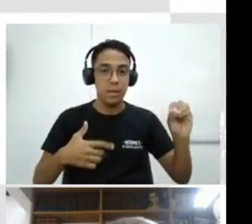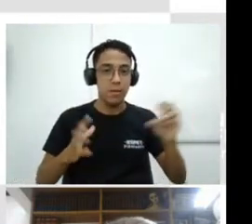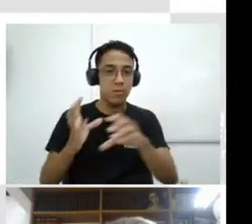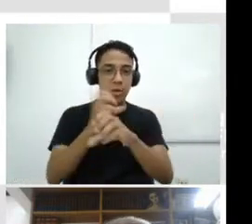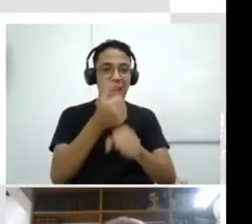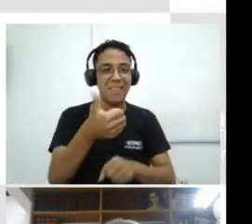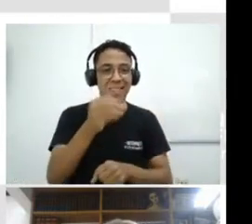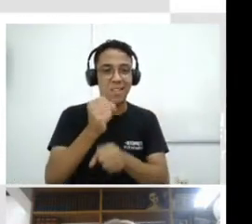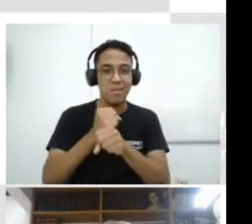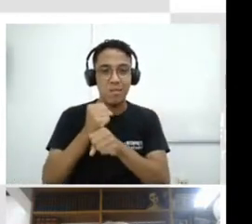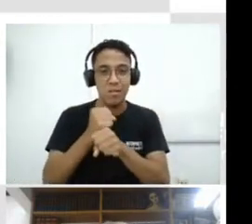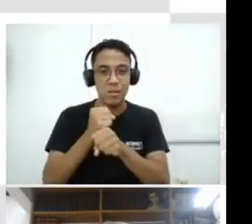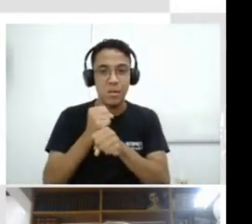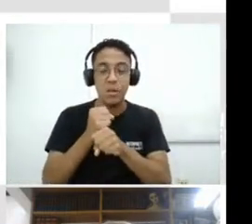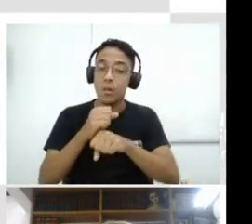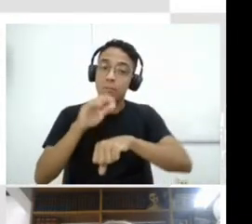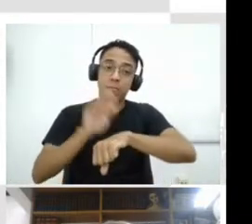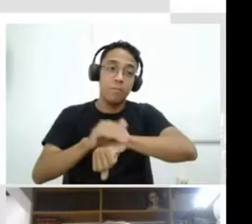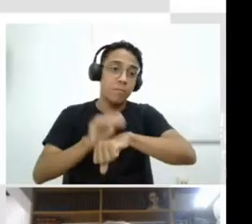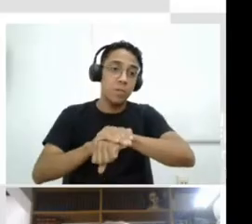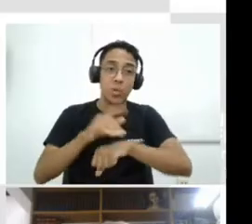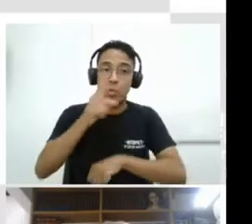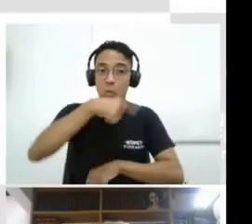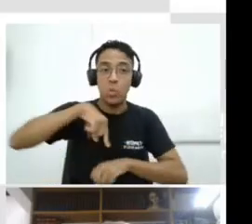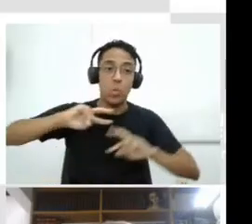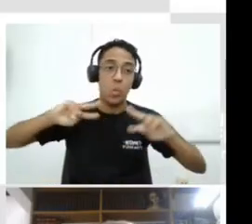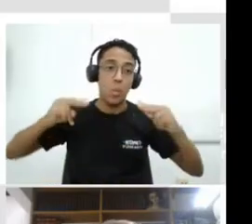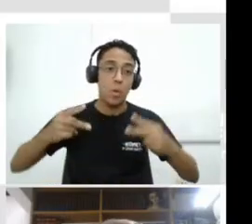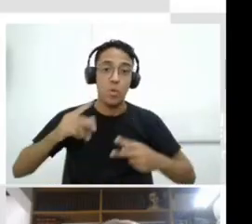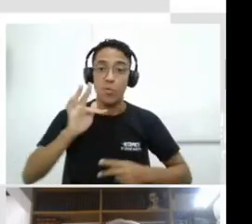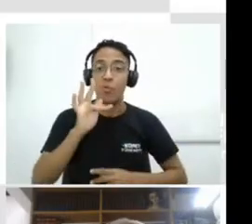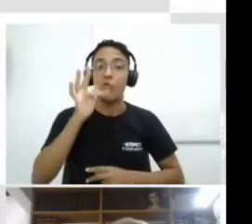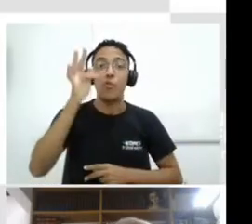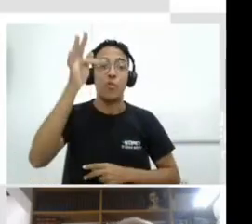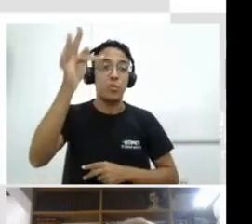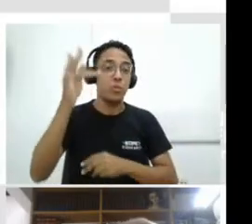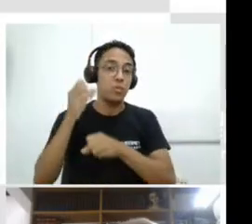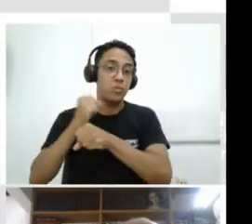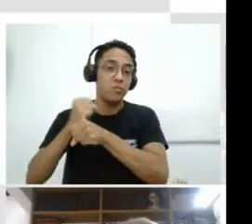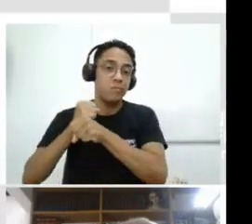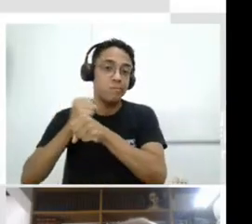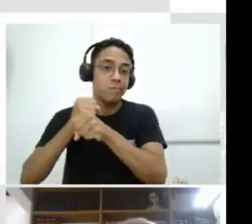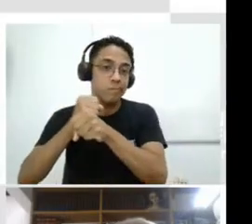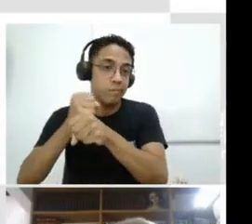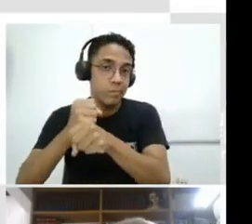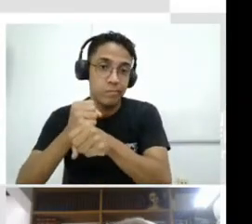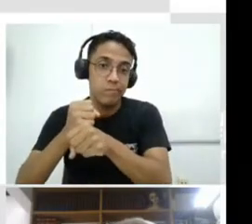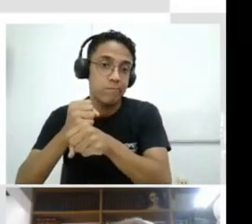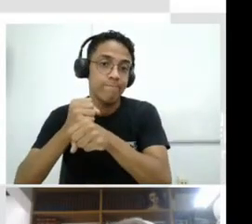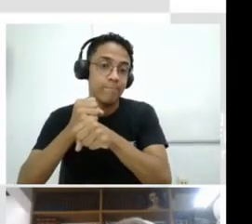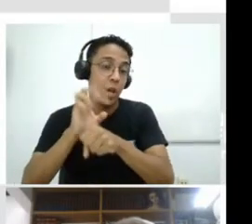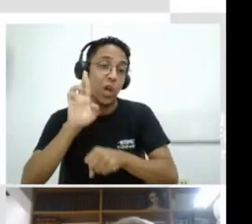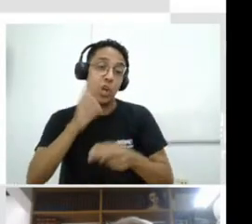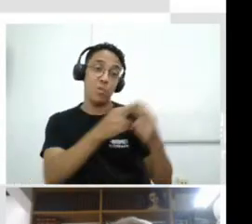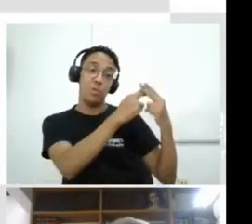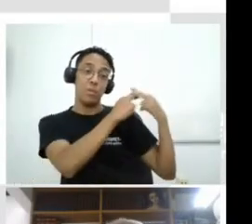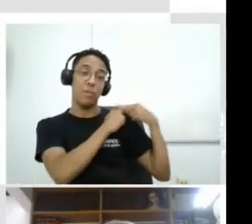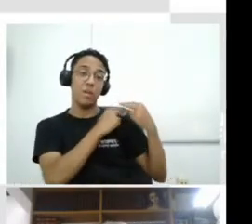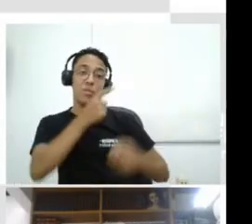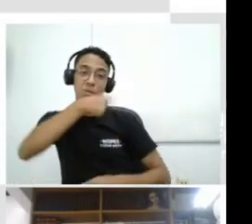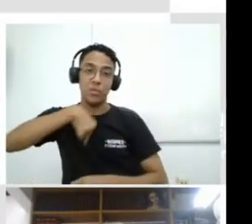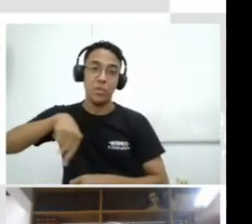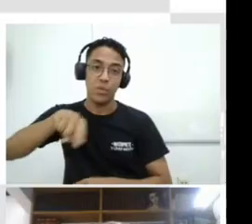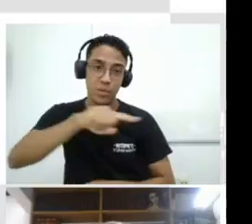determinado, o futuro está em nossas mãos. O que acontecerá no próximo século será determinado pelo modo como jogarmos nossas cartas nesse decênio,